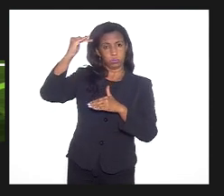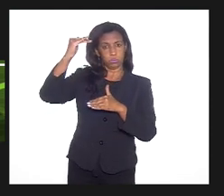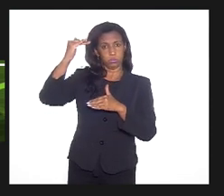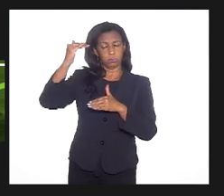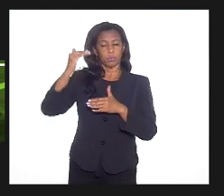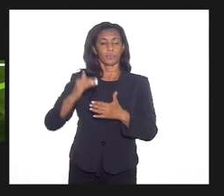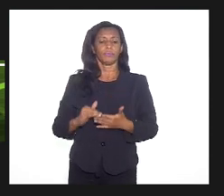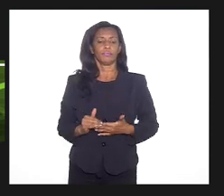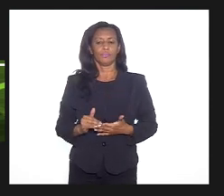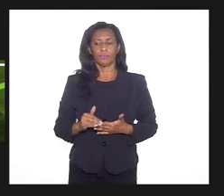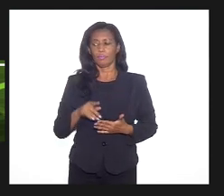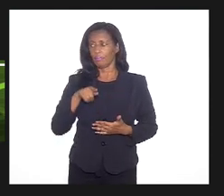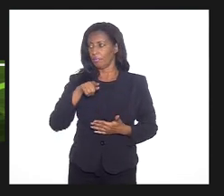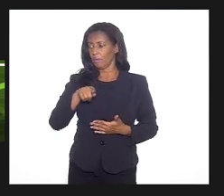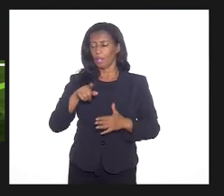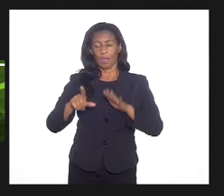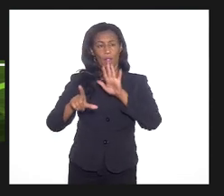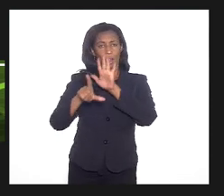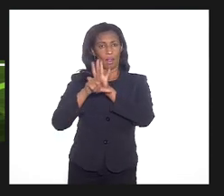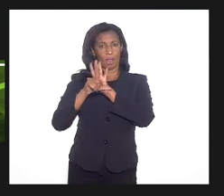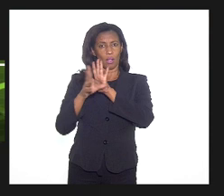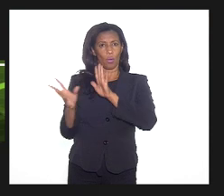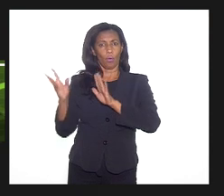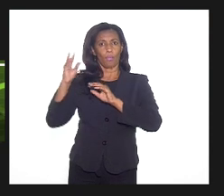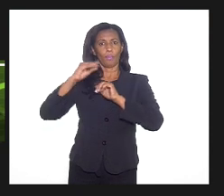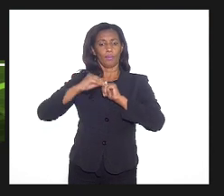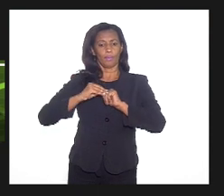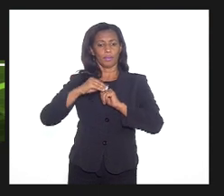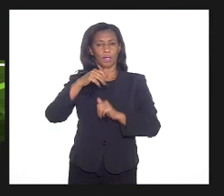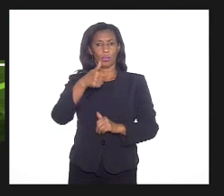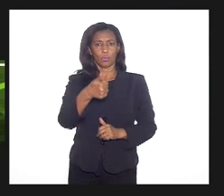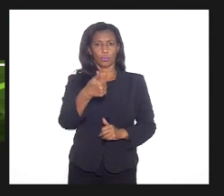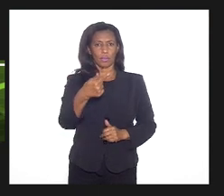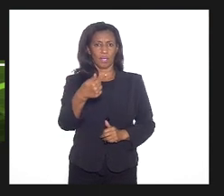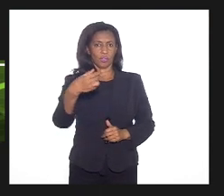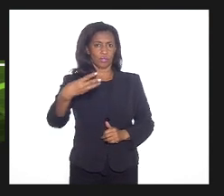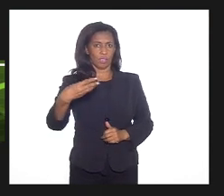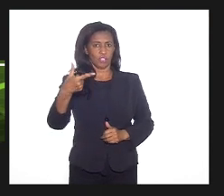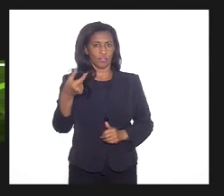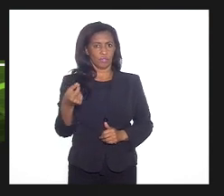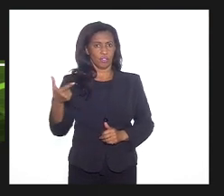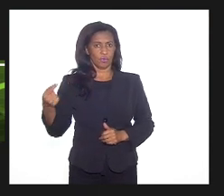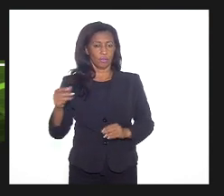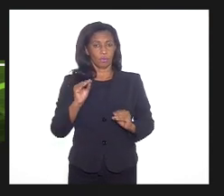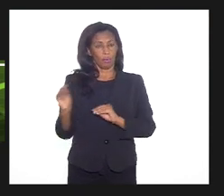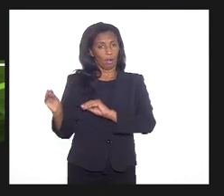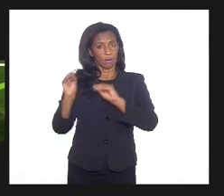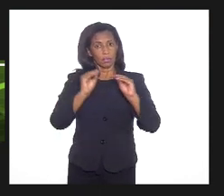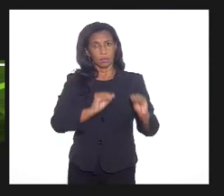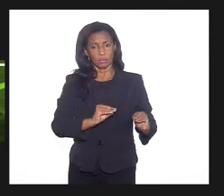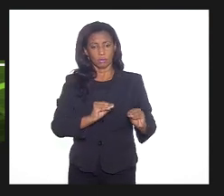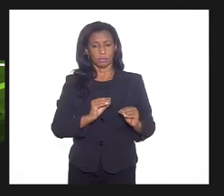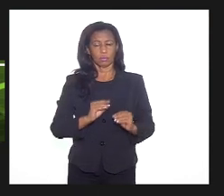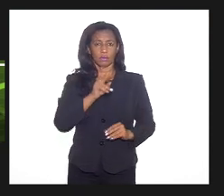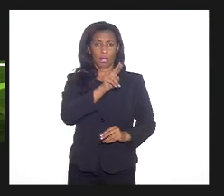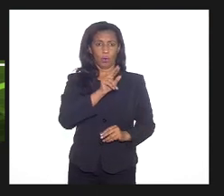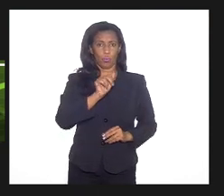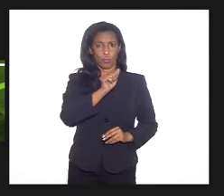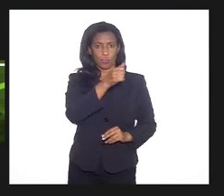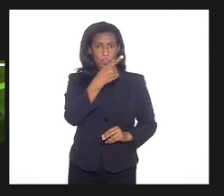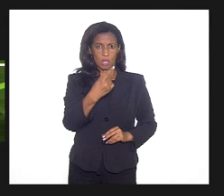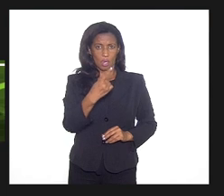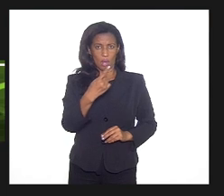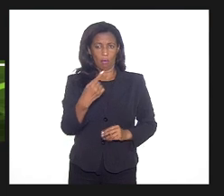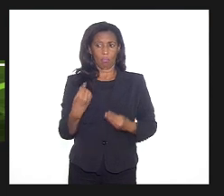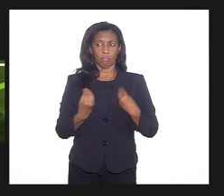bastante elevado, que é fruto da Lei Complementar 173 de 2020, que foram as transferências da União para o Estado